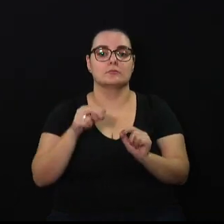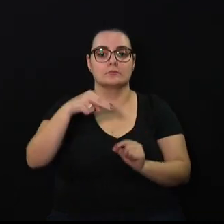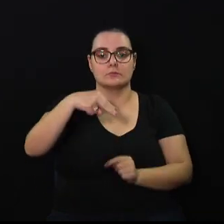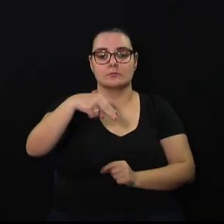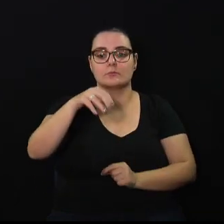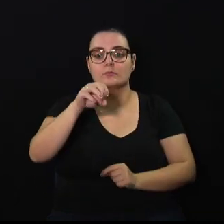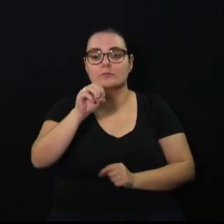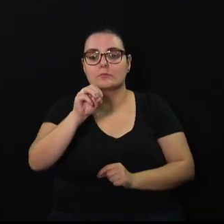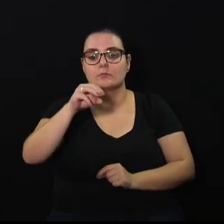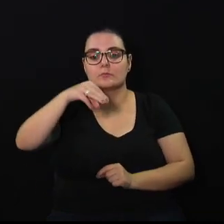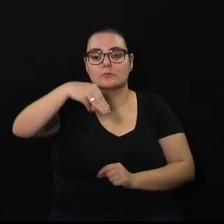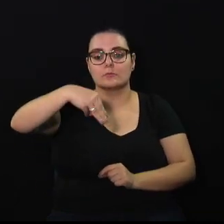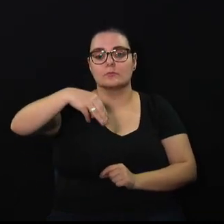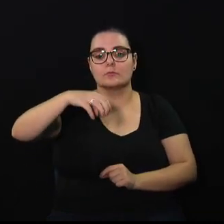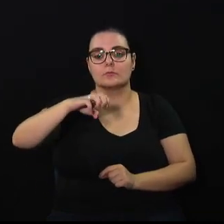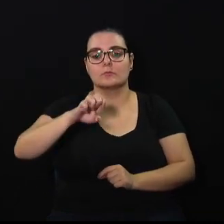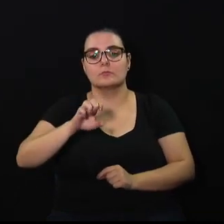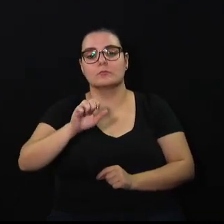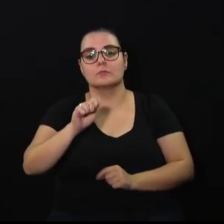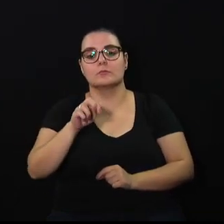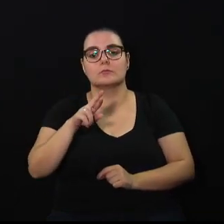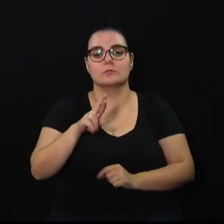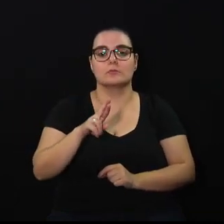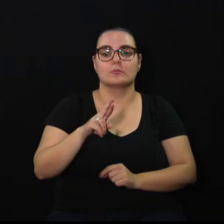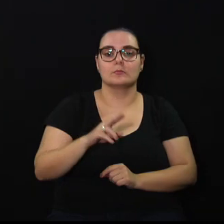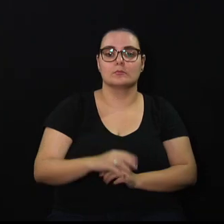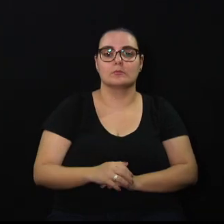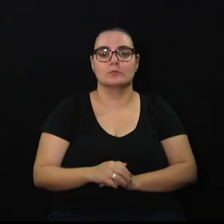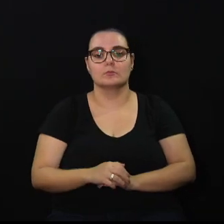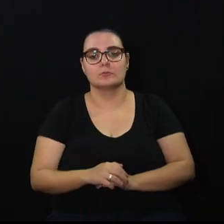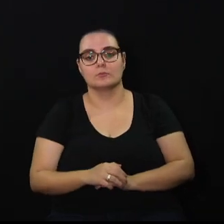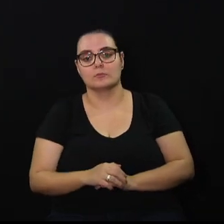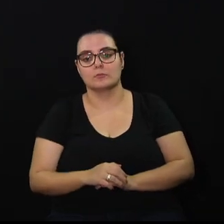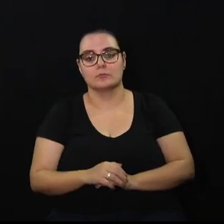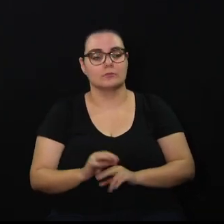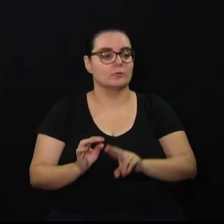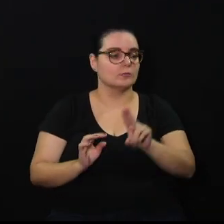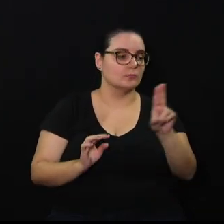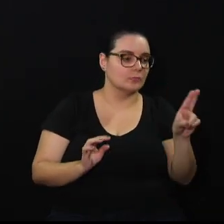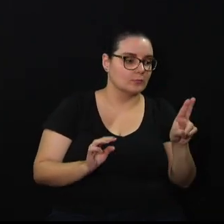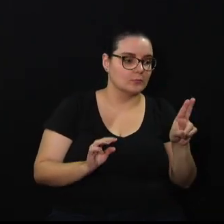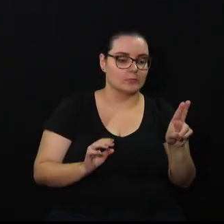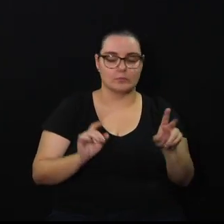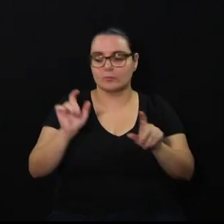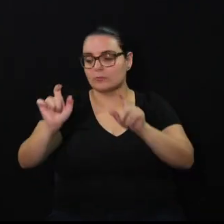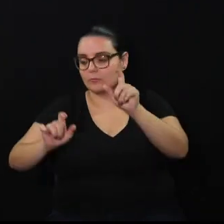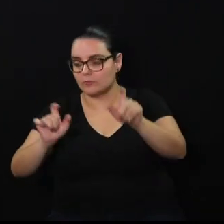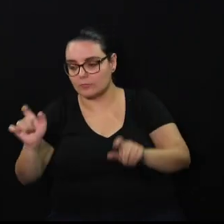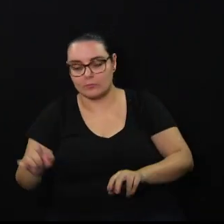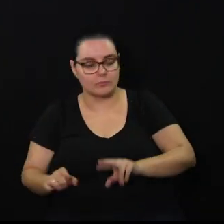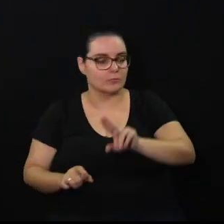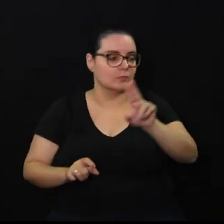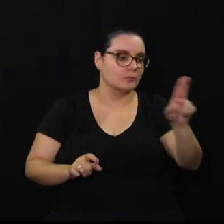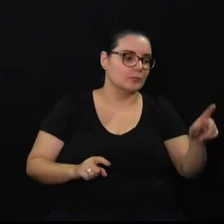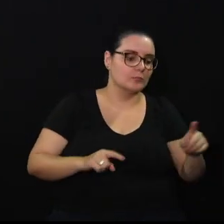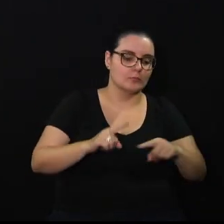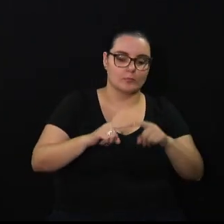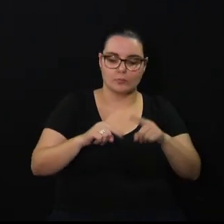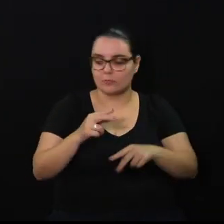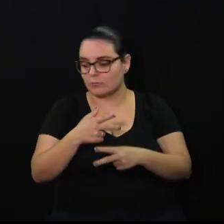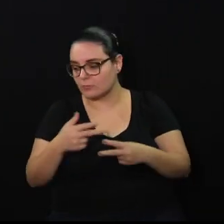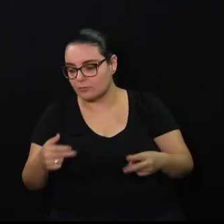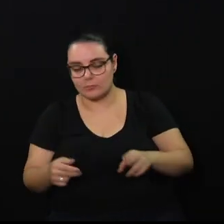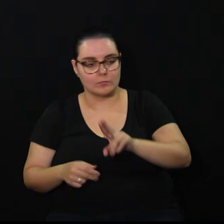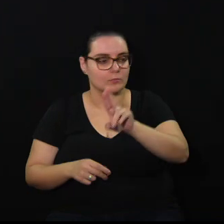nomeação então nomear eventos nomear objetos no mar pessoas número emoções nomear